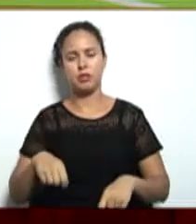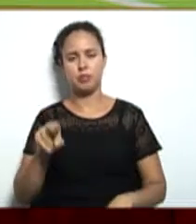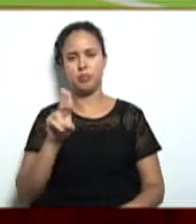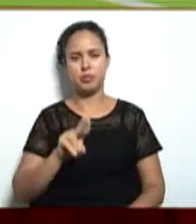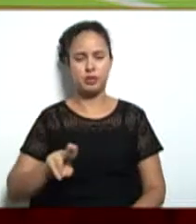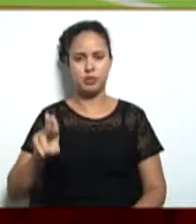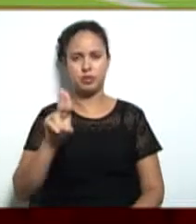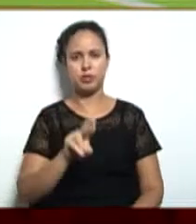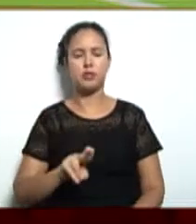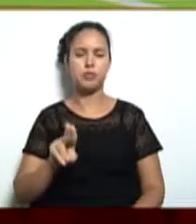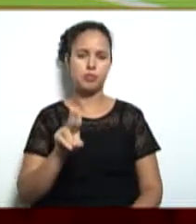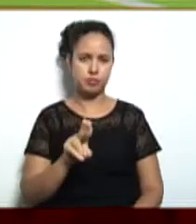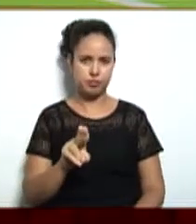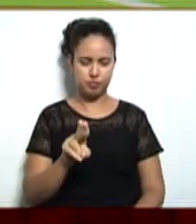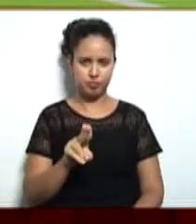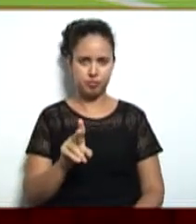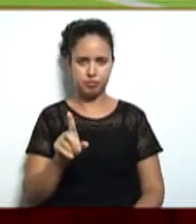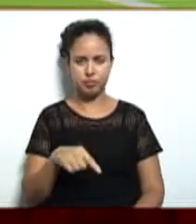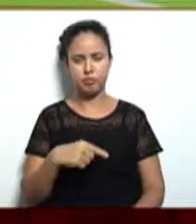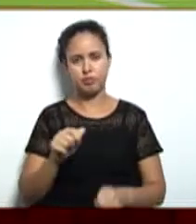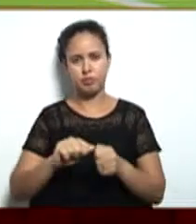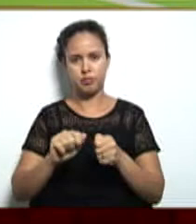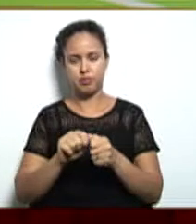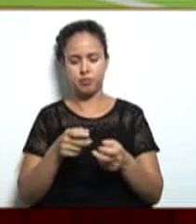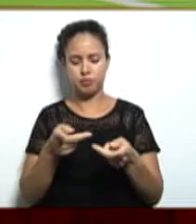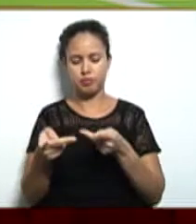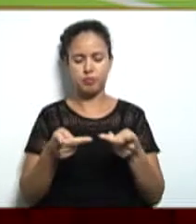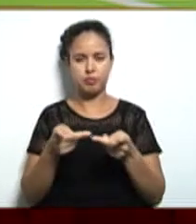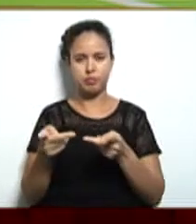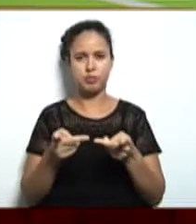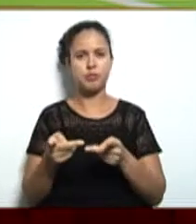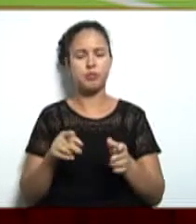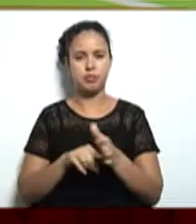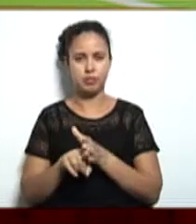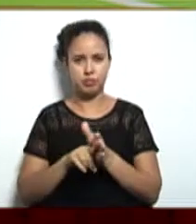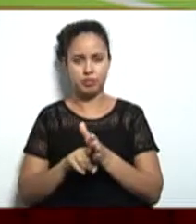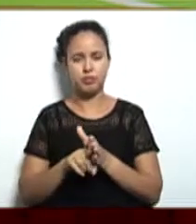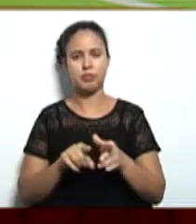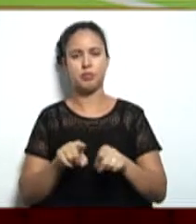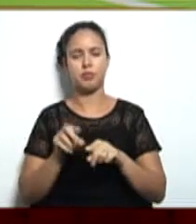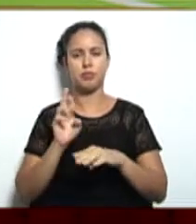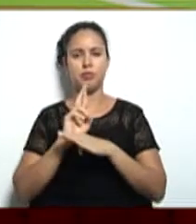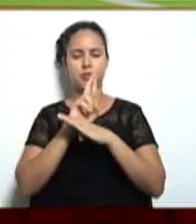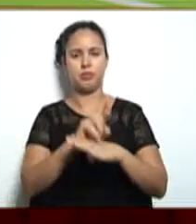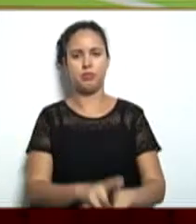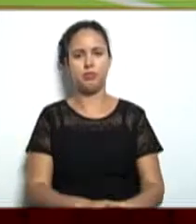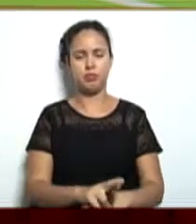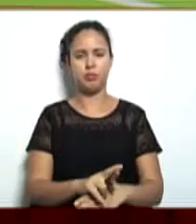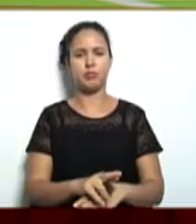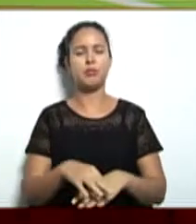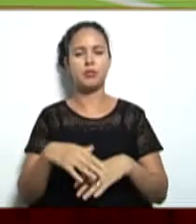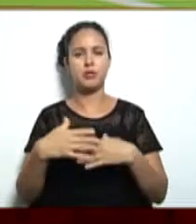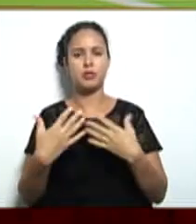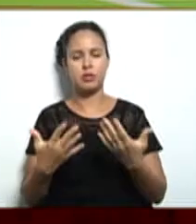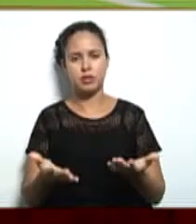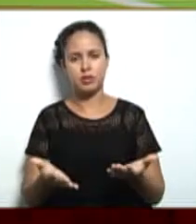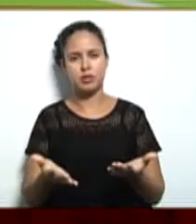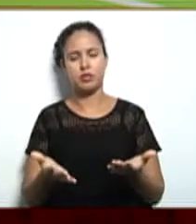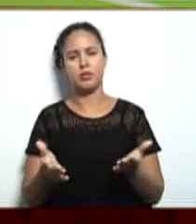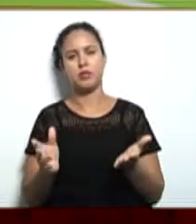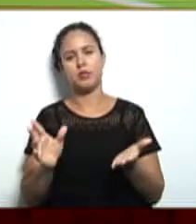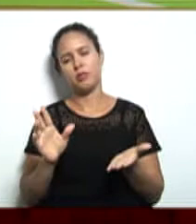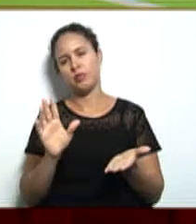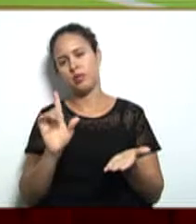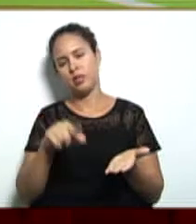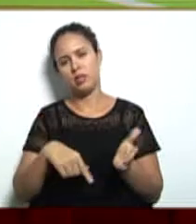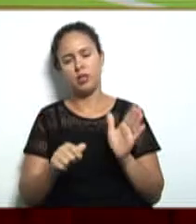na construção do projeto de pesquisa e dos resultados decorrentes desse processo. Então, Constituição, lei,